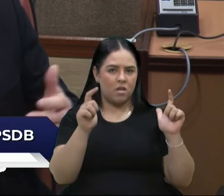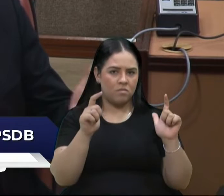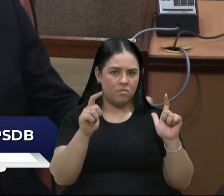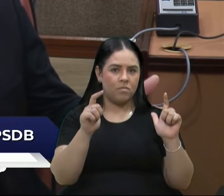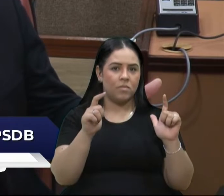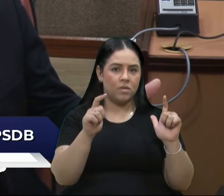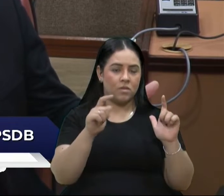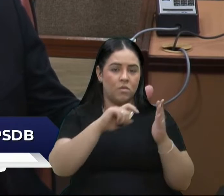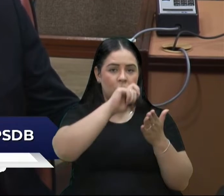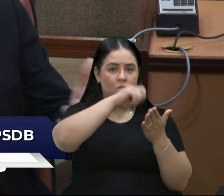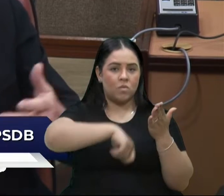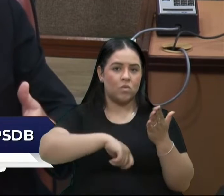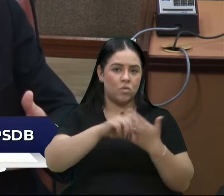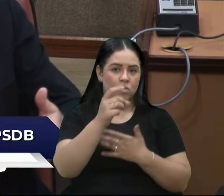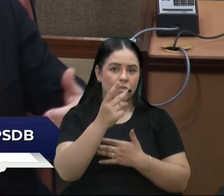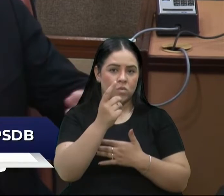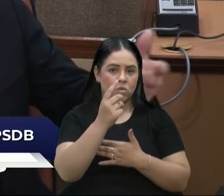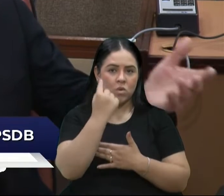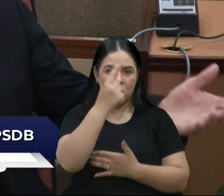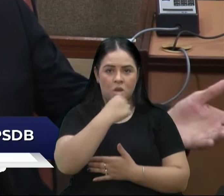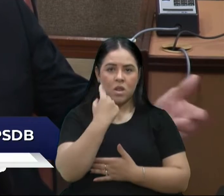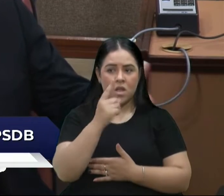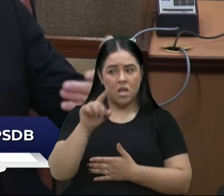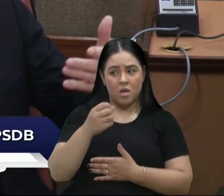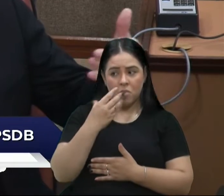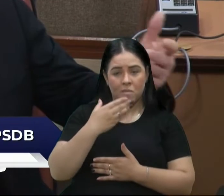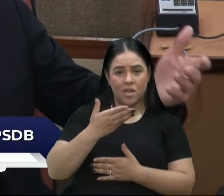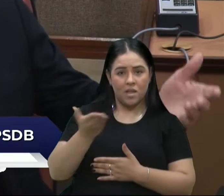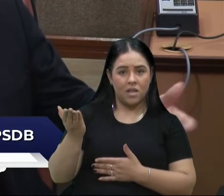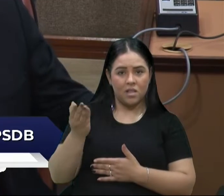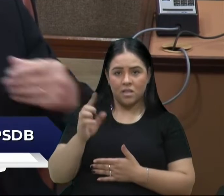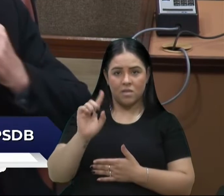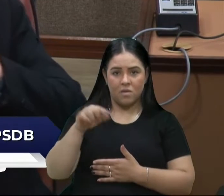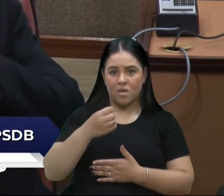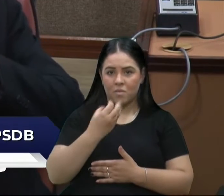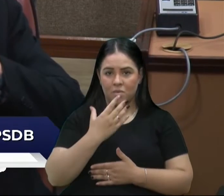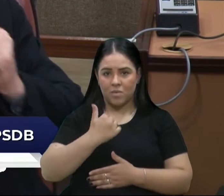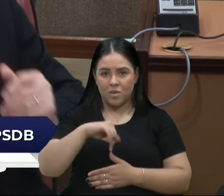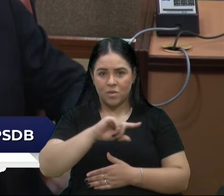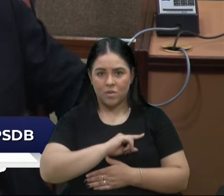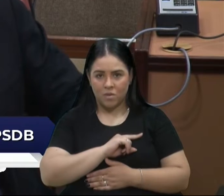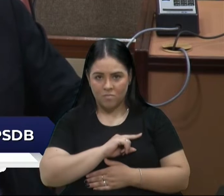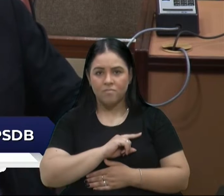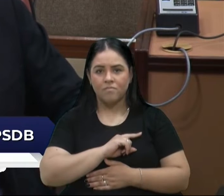O concurso de 12 horas é bom para eles, não é bom para nós, executivo.